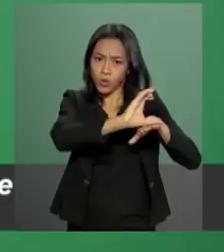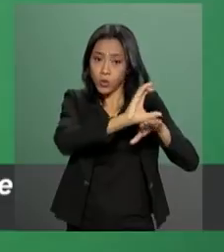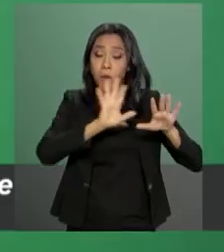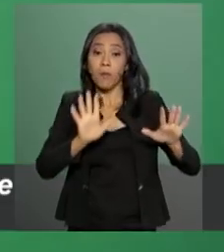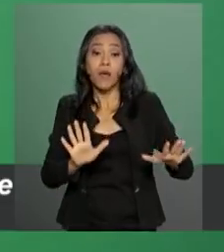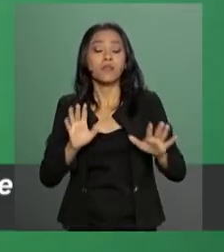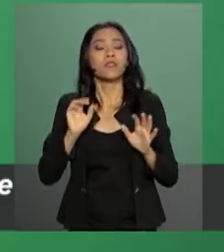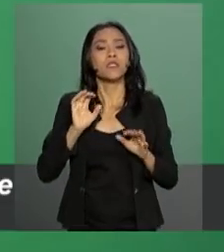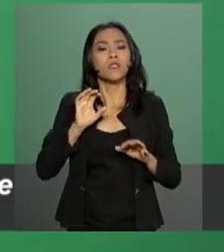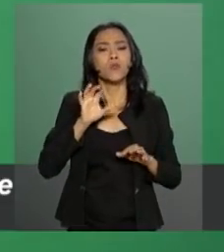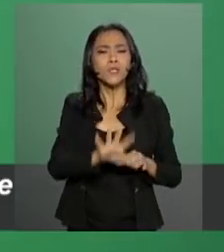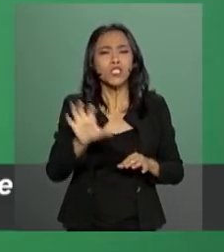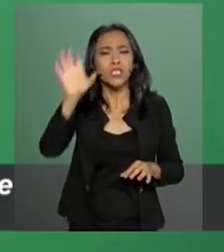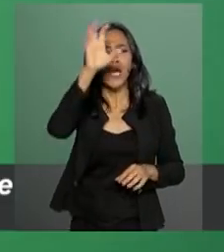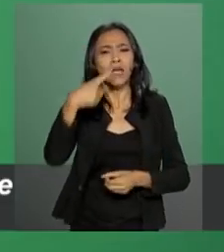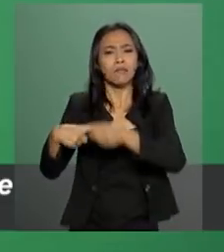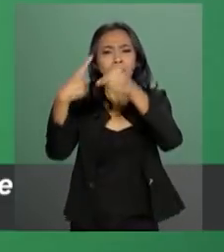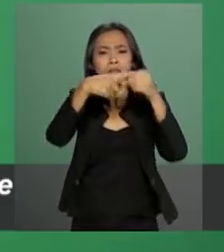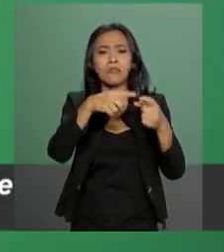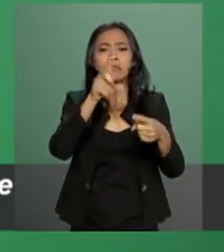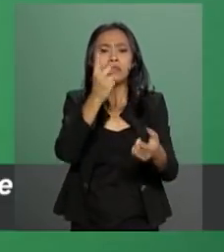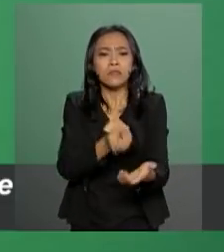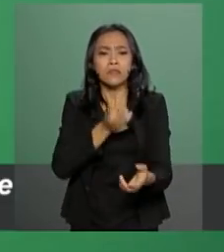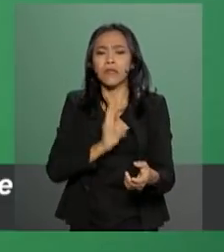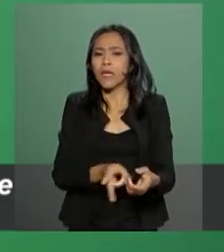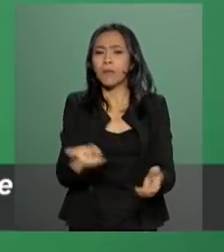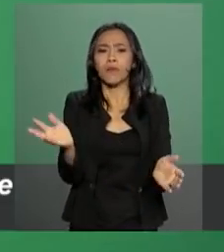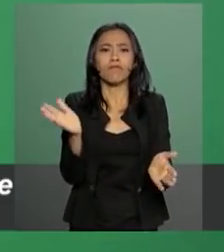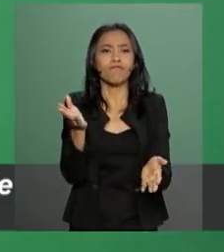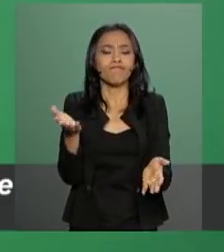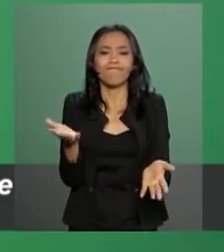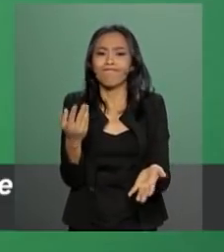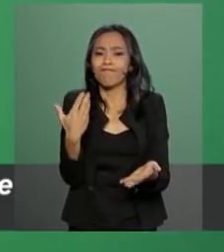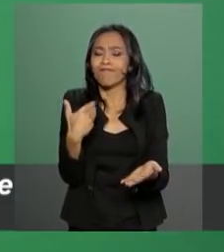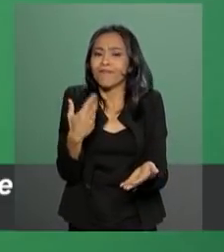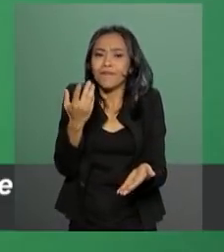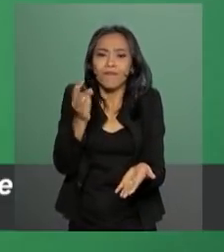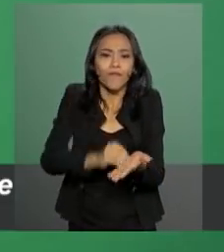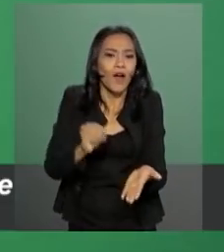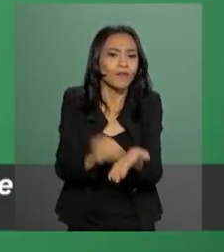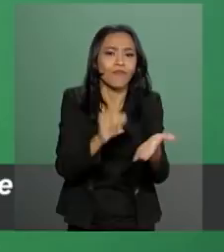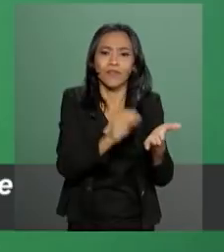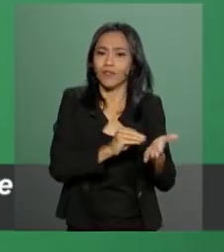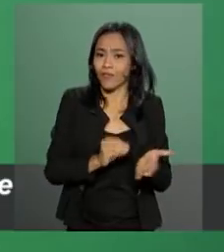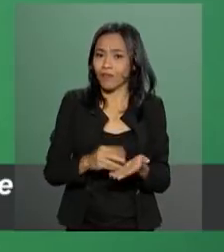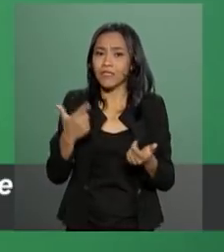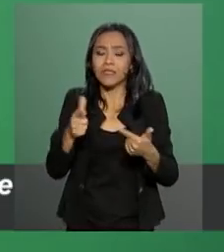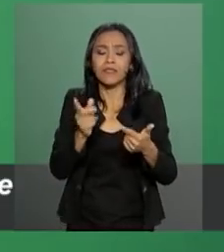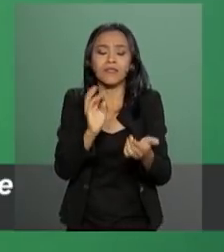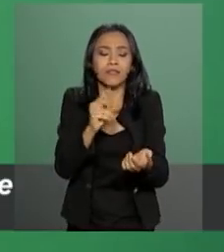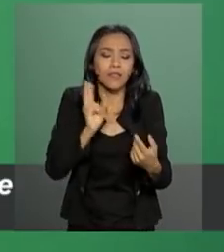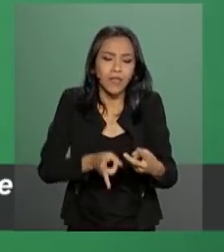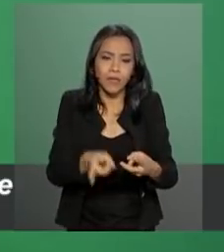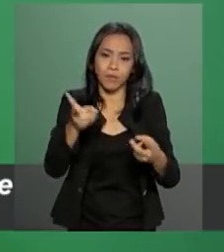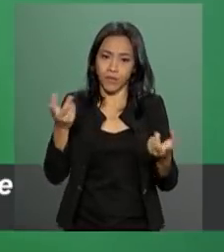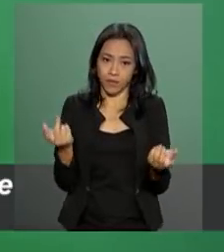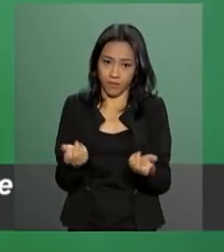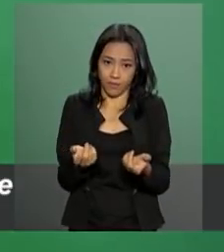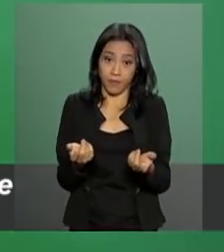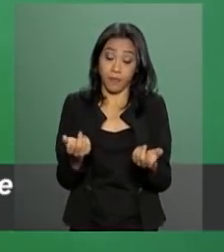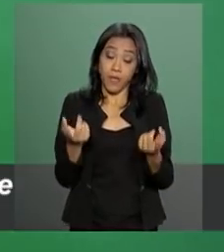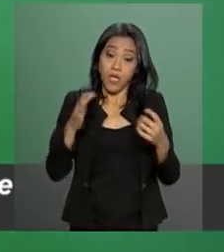vivem quase sempre à míngua e dependem sempre da união federal e nós fizemos isso quando nós por exemplo